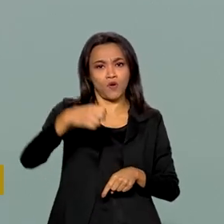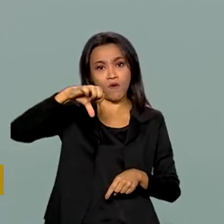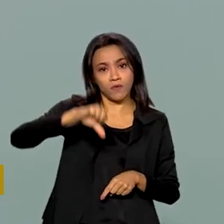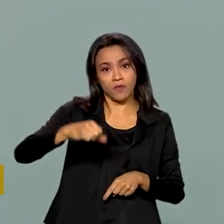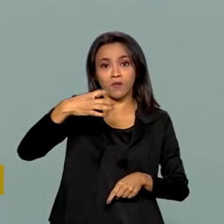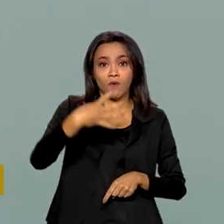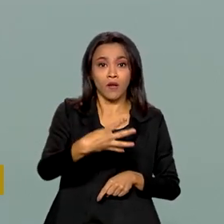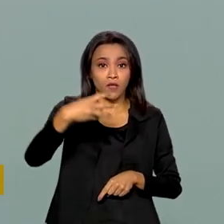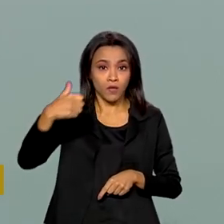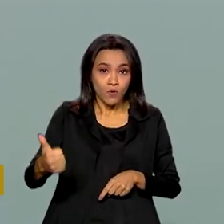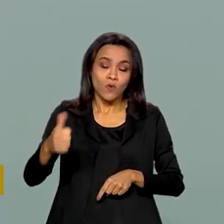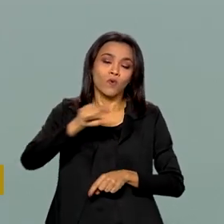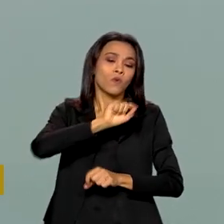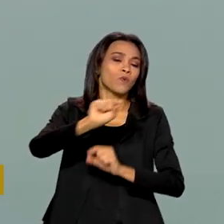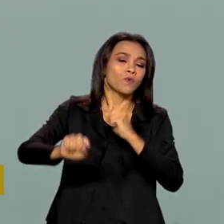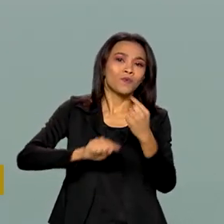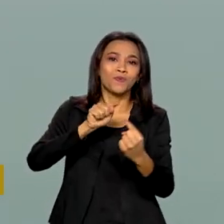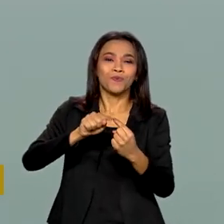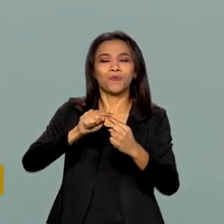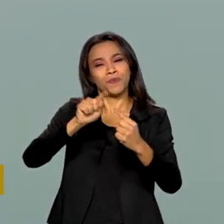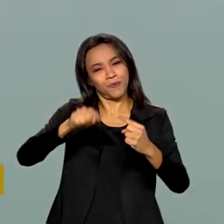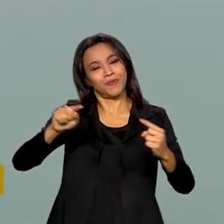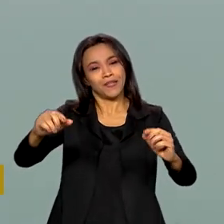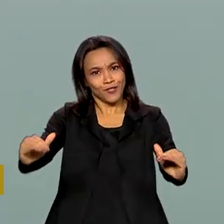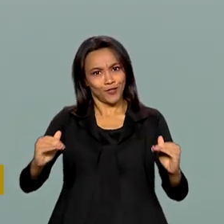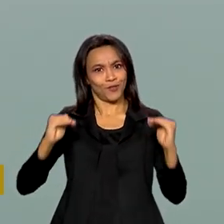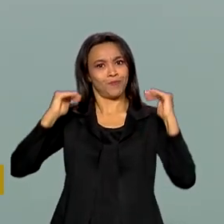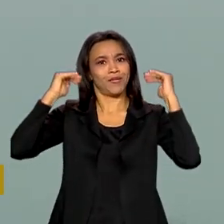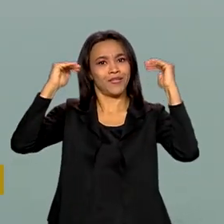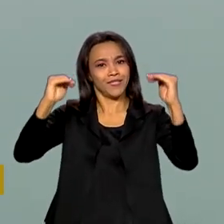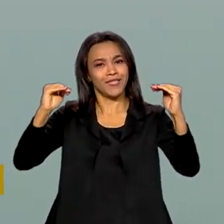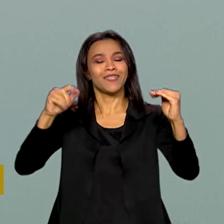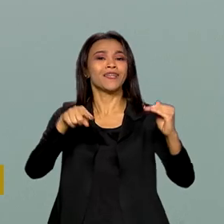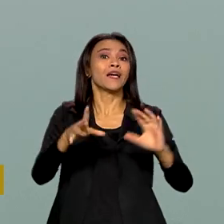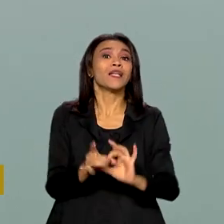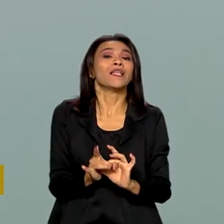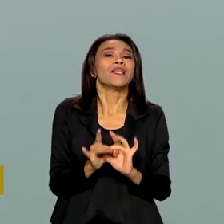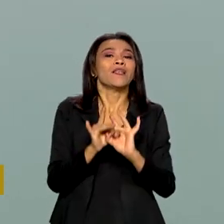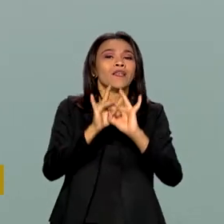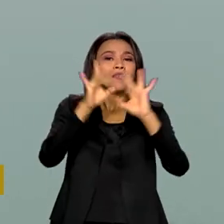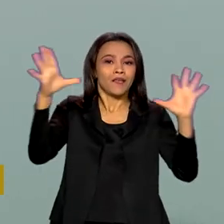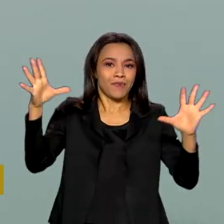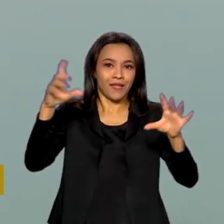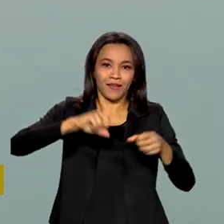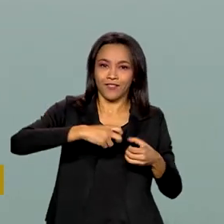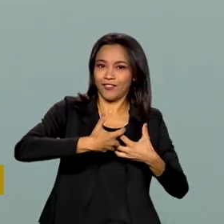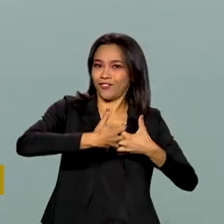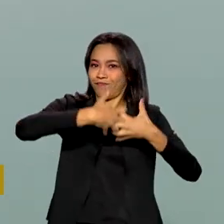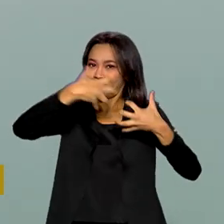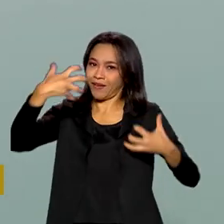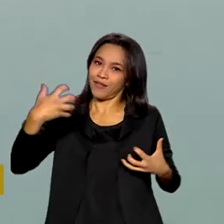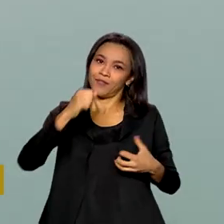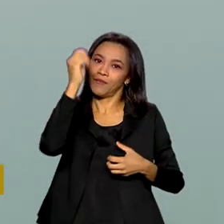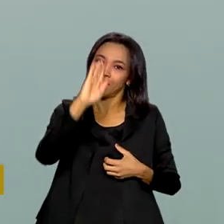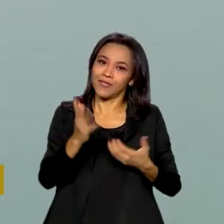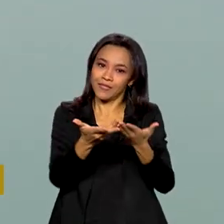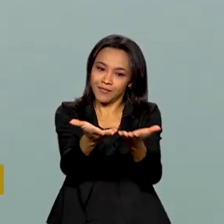1941, enaltecendo a nossa soberania, liberdade e independência.